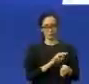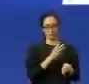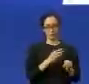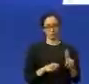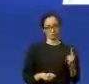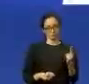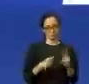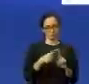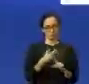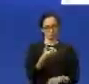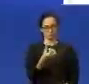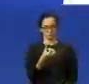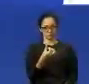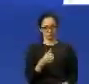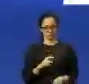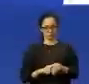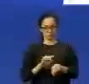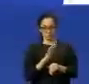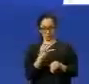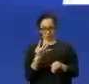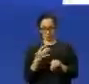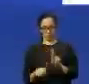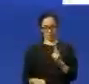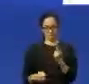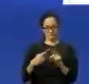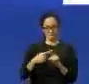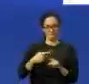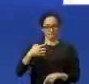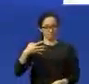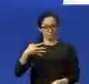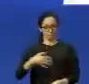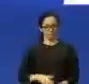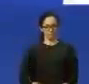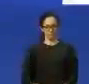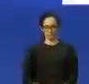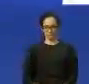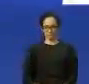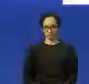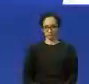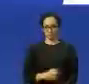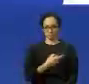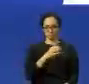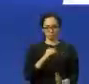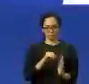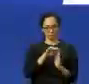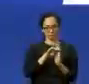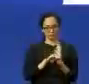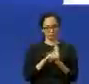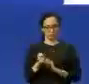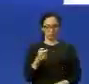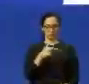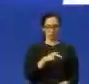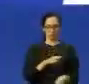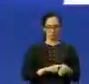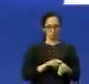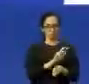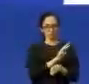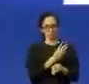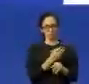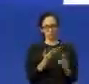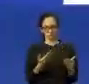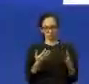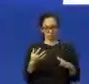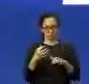H mais 6 metros. E às 16, H mais 4 metros. 10 metros a menos do que às 15 horas. Então, você